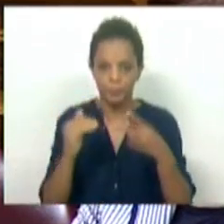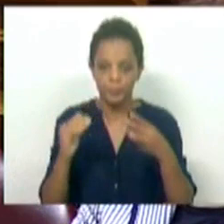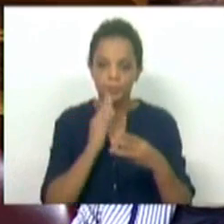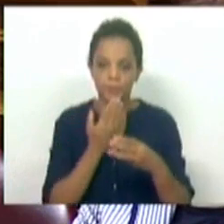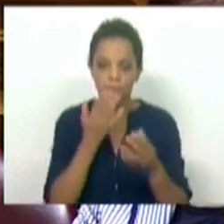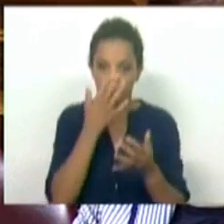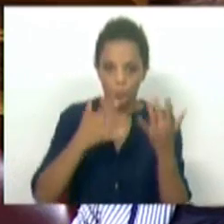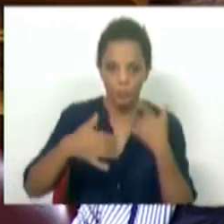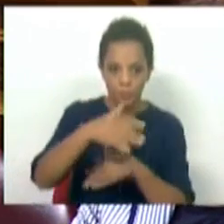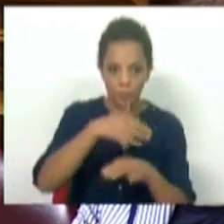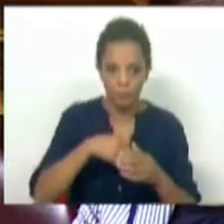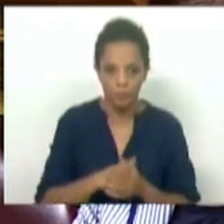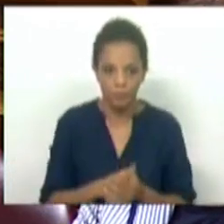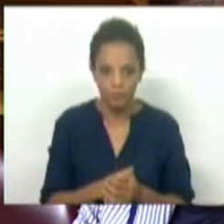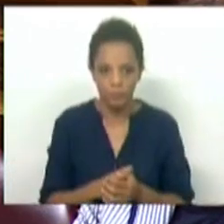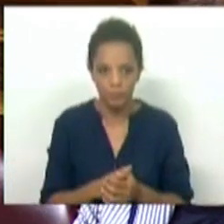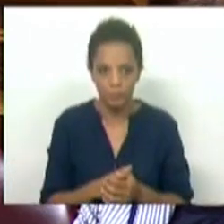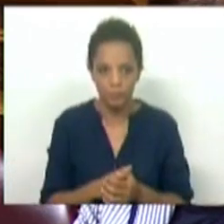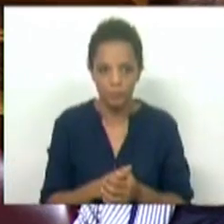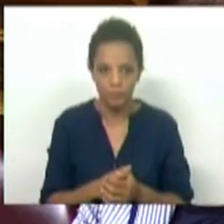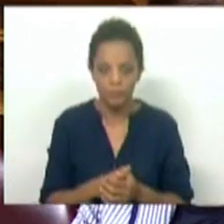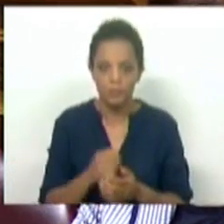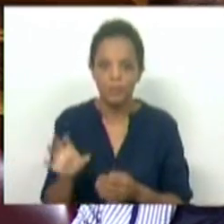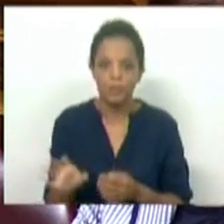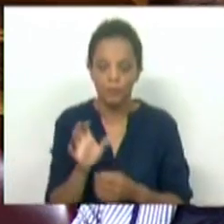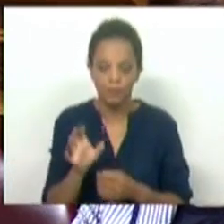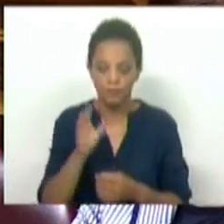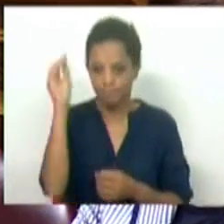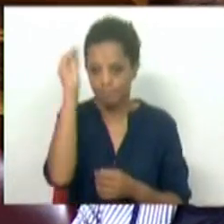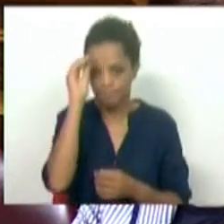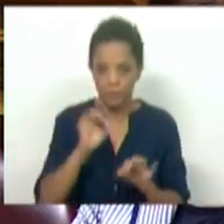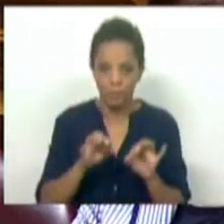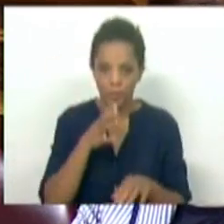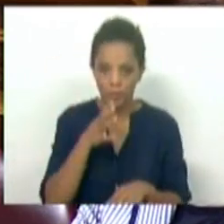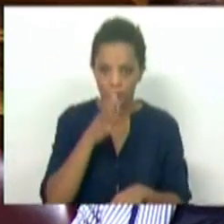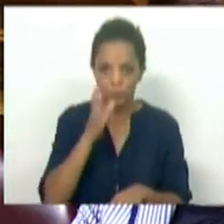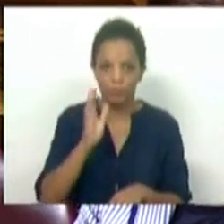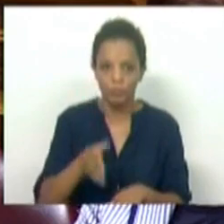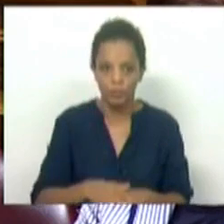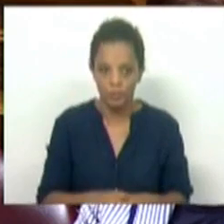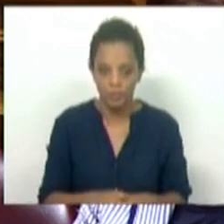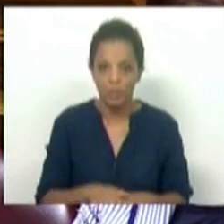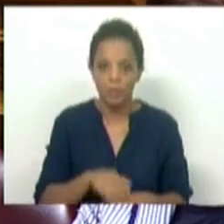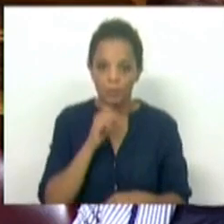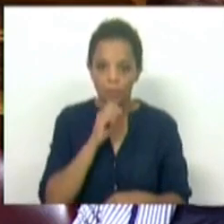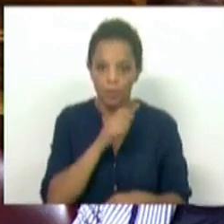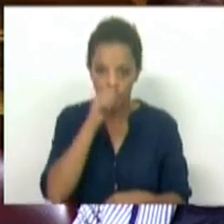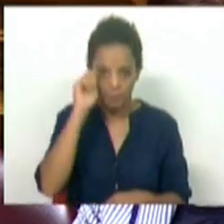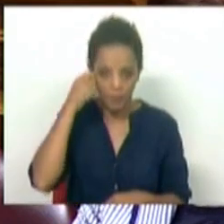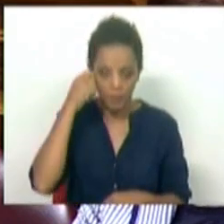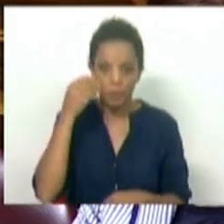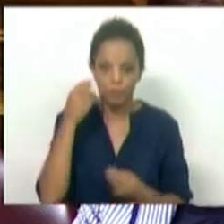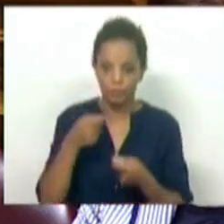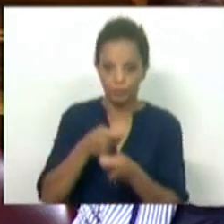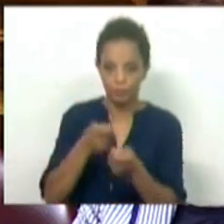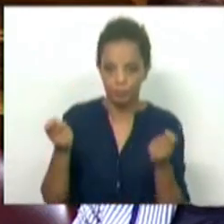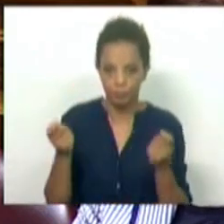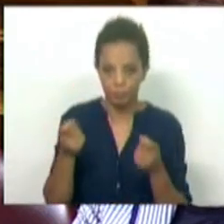população é um mecanismo artificial, como aqui já foi referido, que pode comprometer a